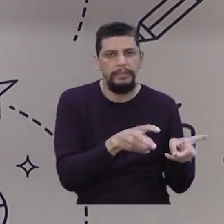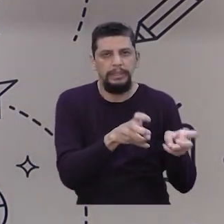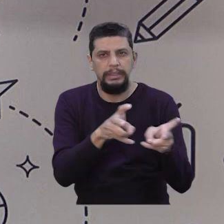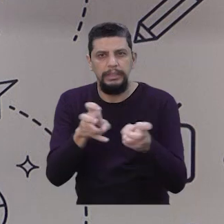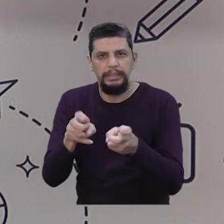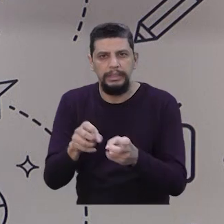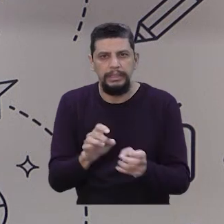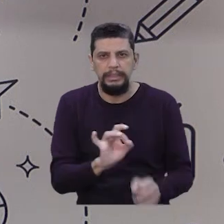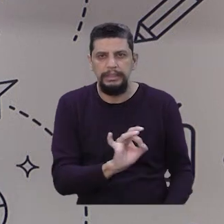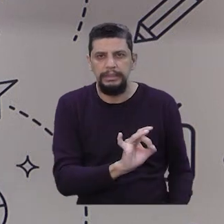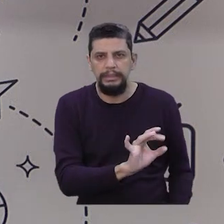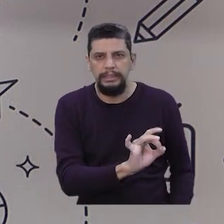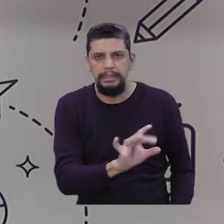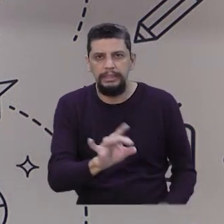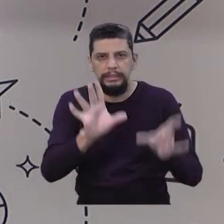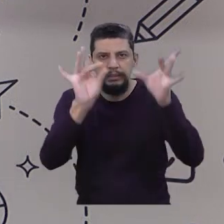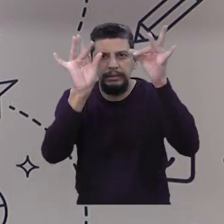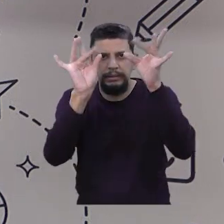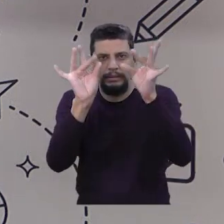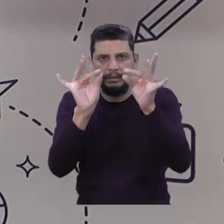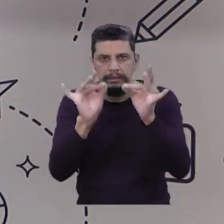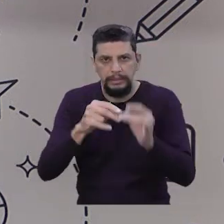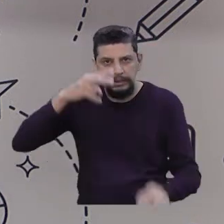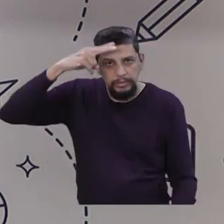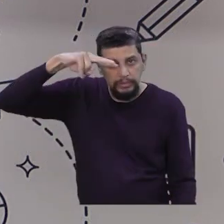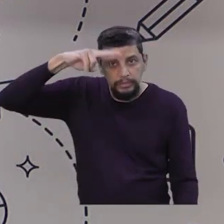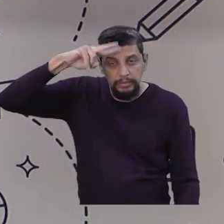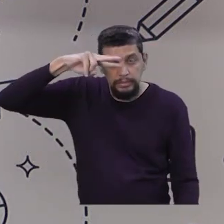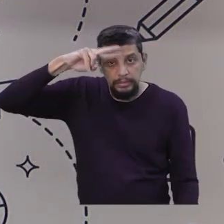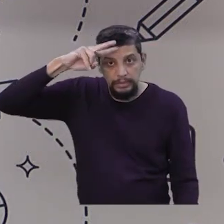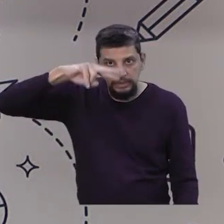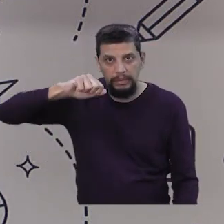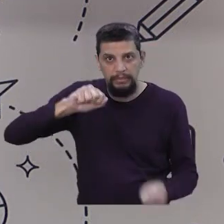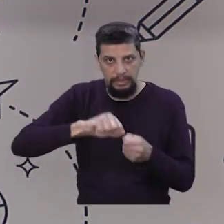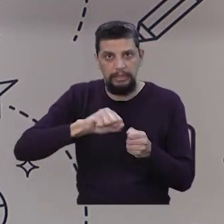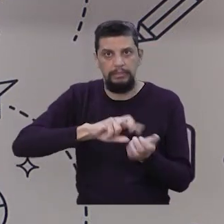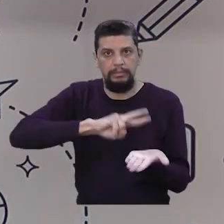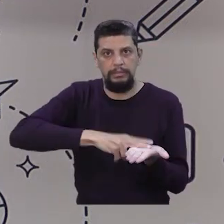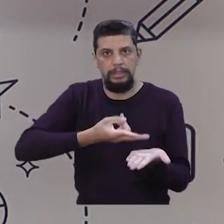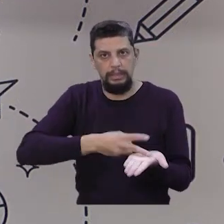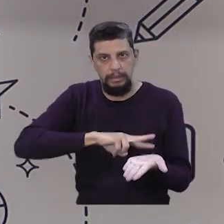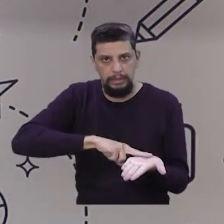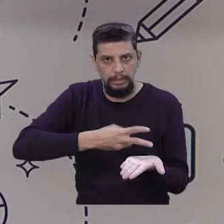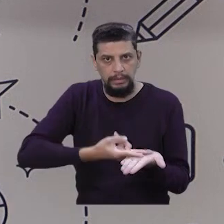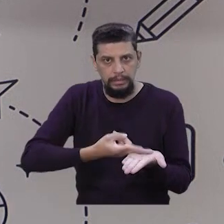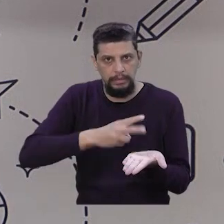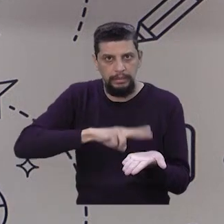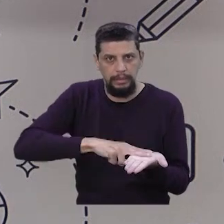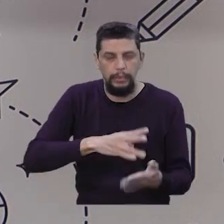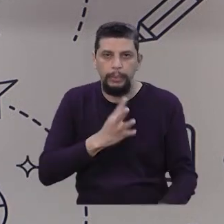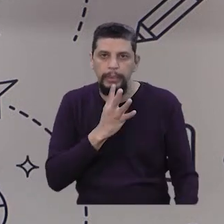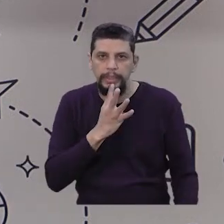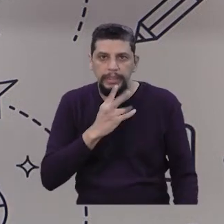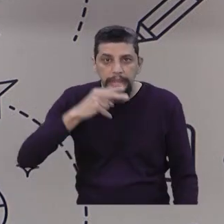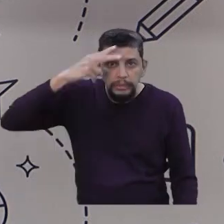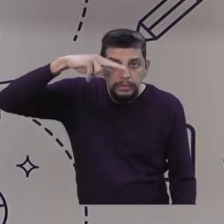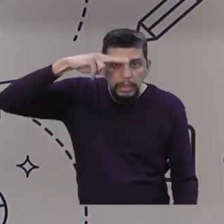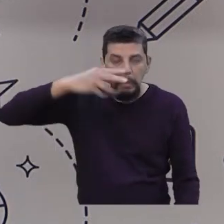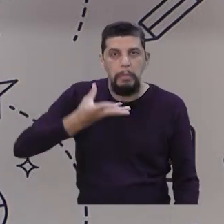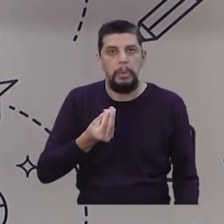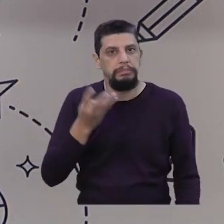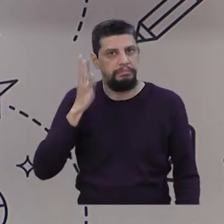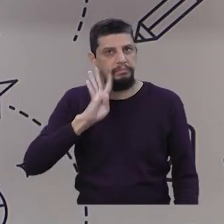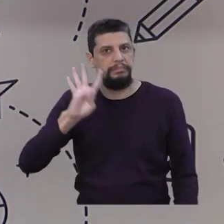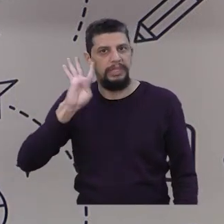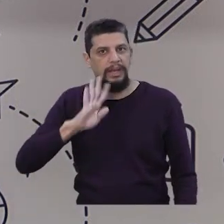percebemos cada pedacinho dessa história. Nós fizemos uma interpretação, né? A gente conheceu os pedacinhos da história e foi